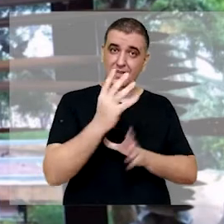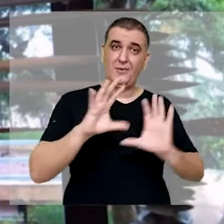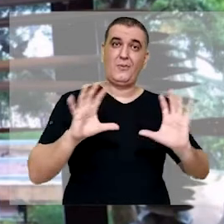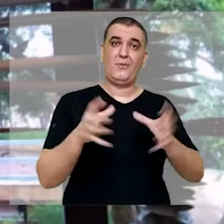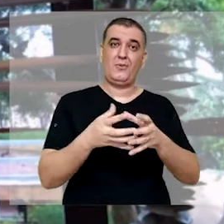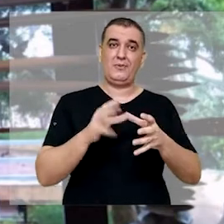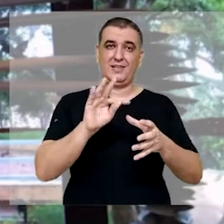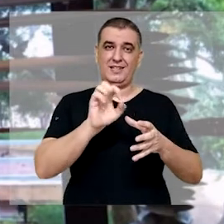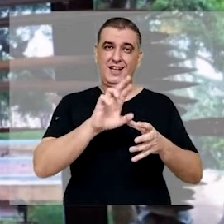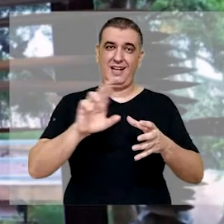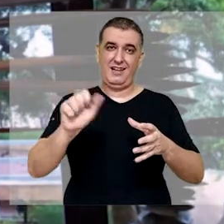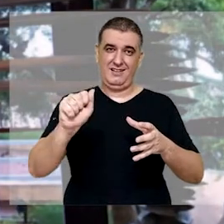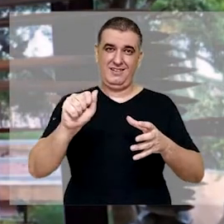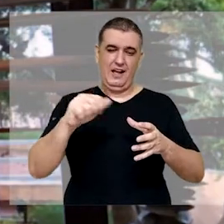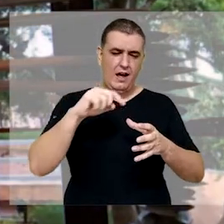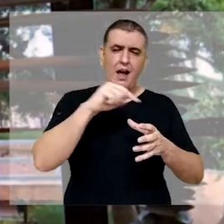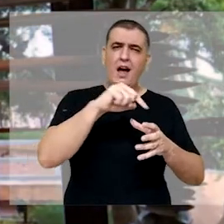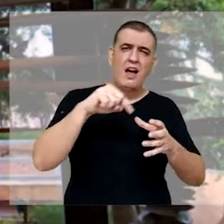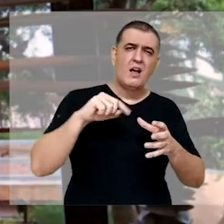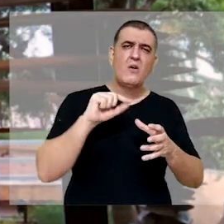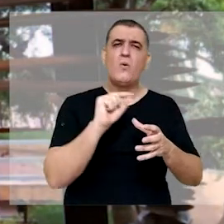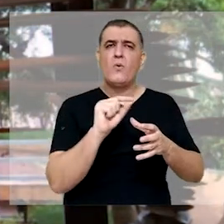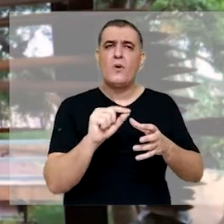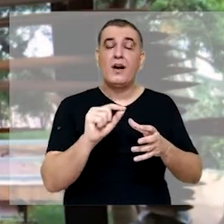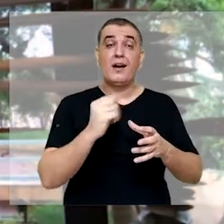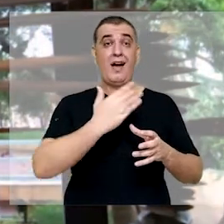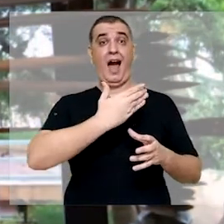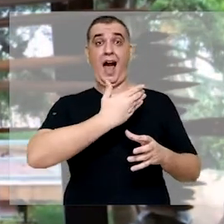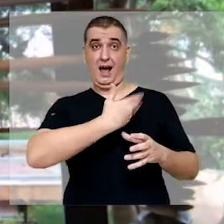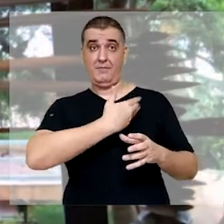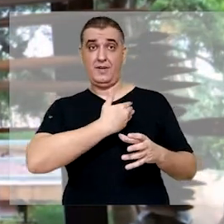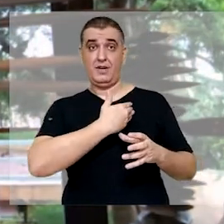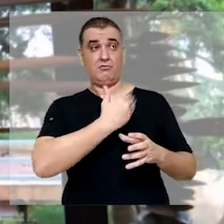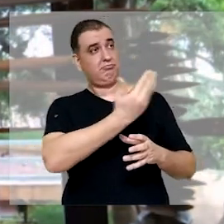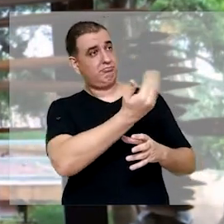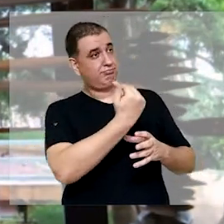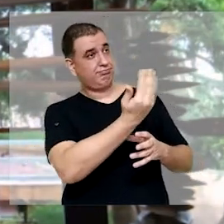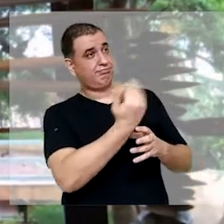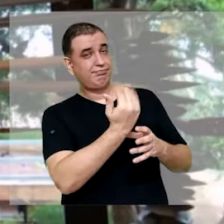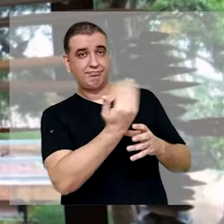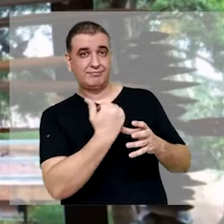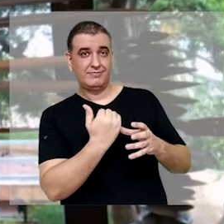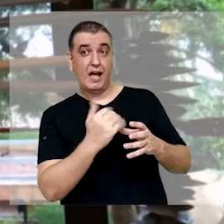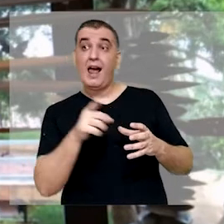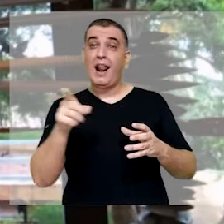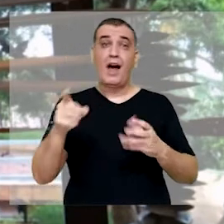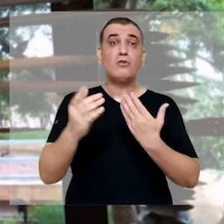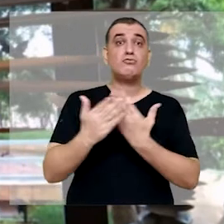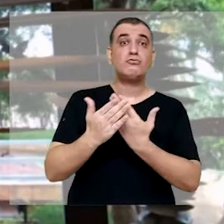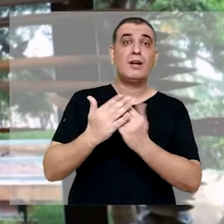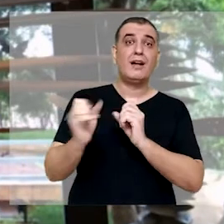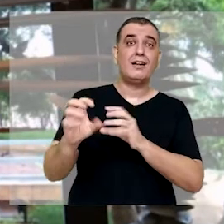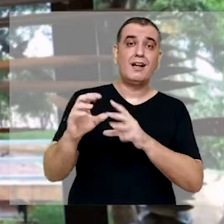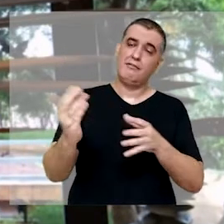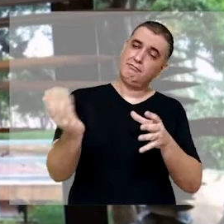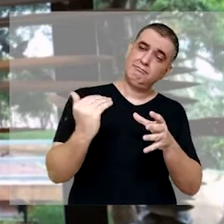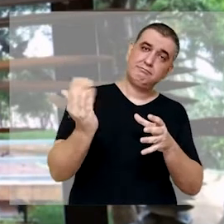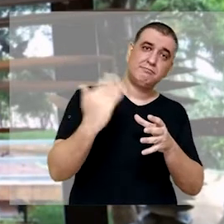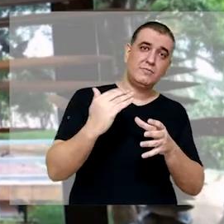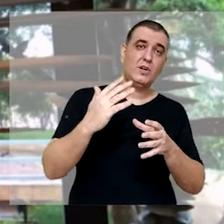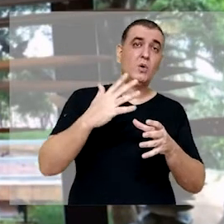porque eu convidei alguns alunos e alguns colegas a fazerem parte deste grupo, e o que